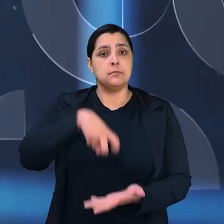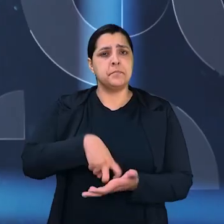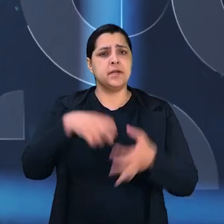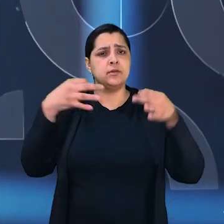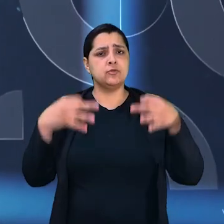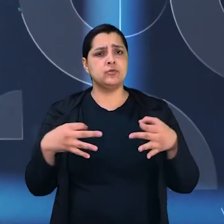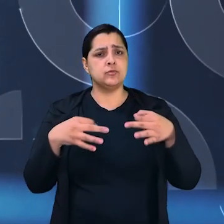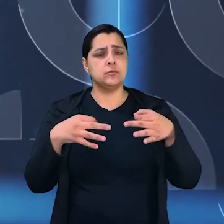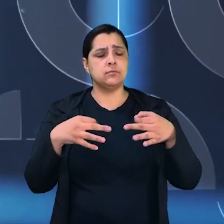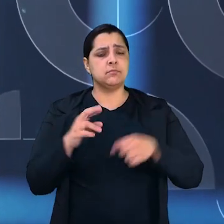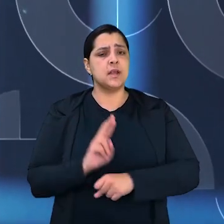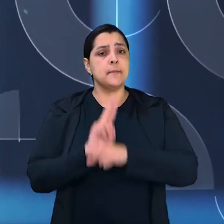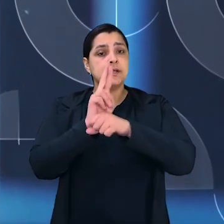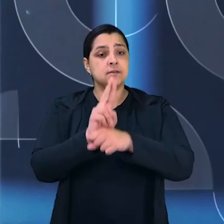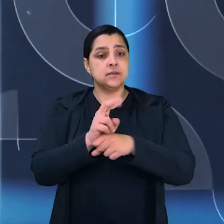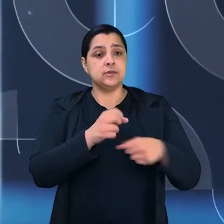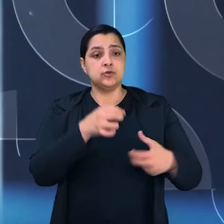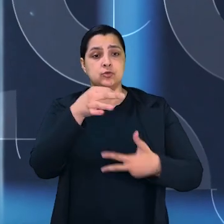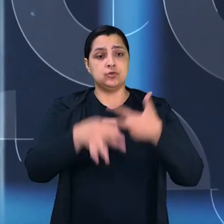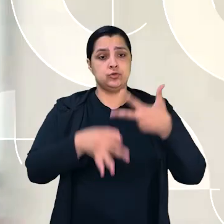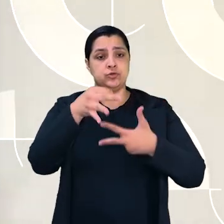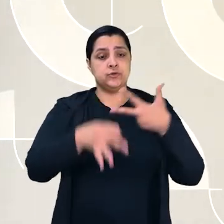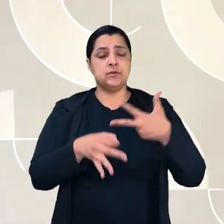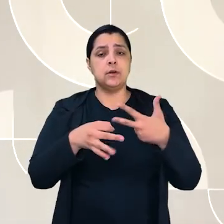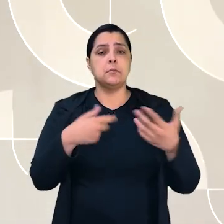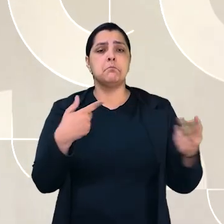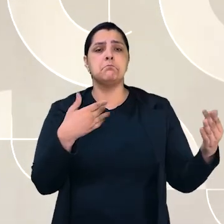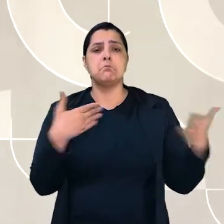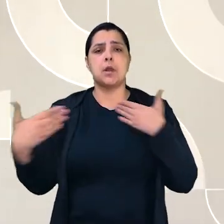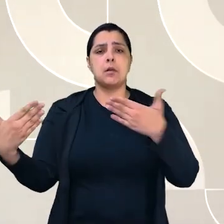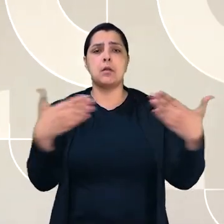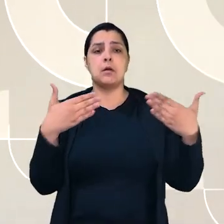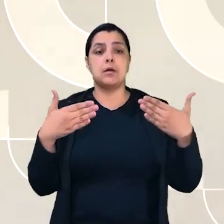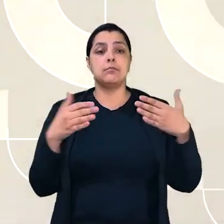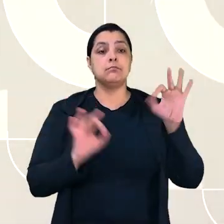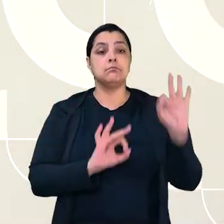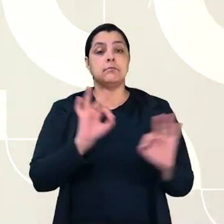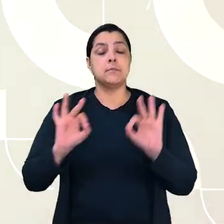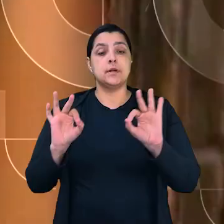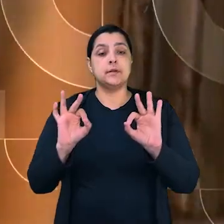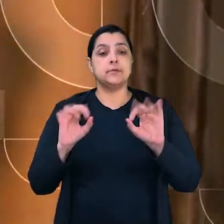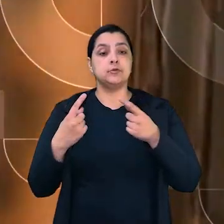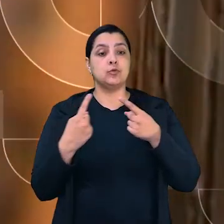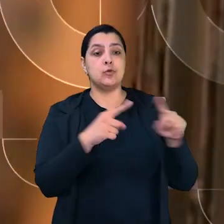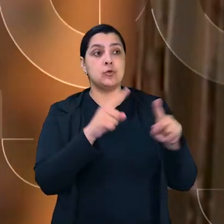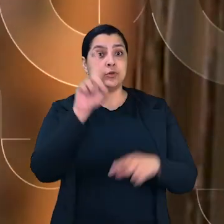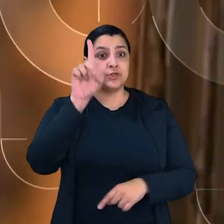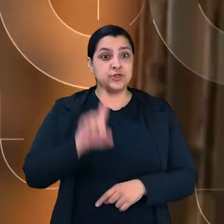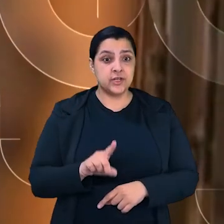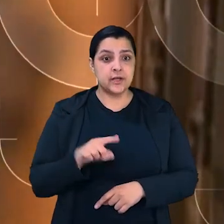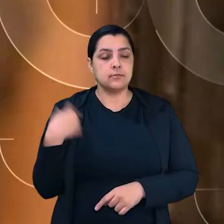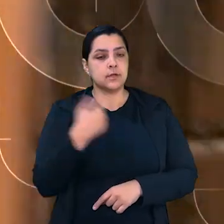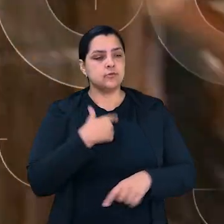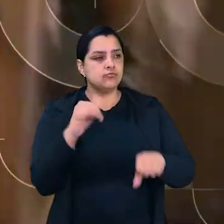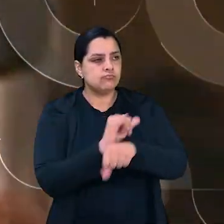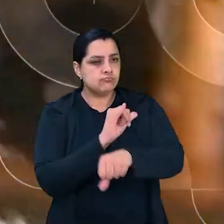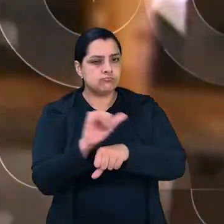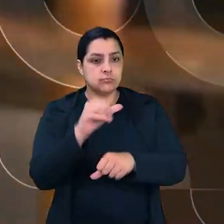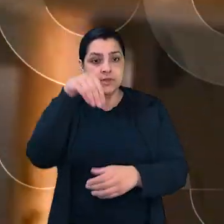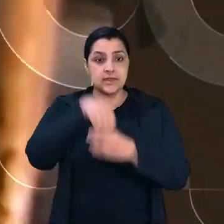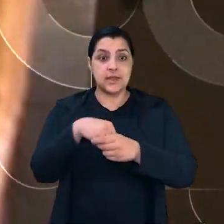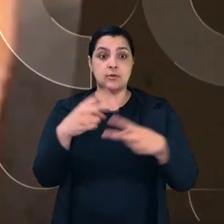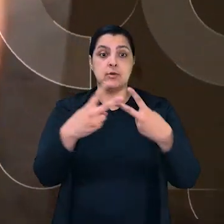Pena justa. Representantes do Poder Judiciário se reúnem para debater o plano de enfrentamento às violações de direitos